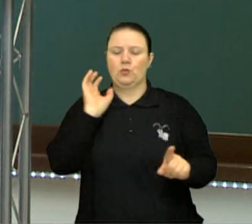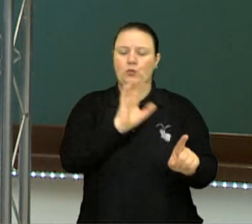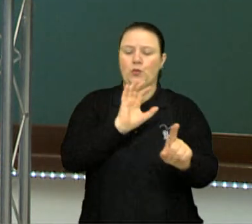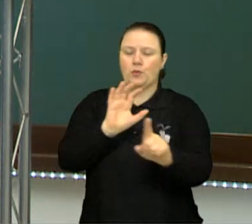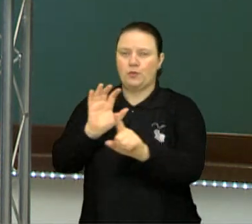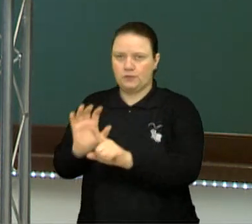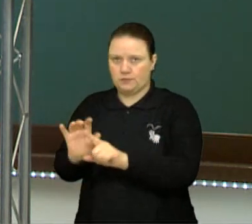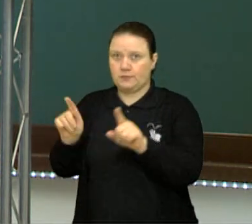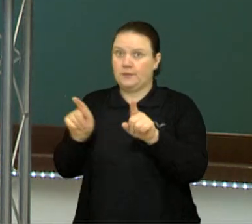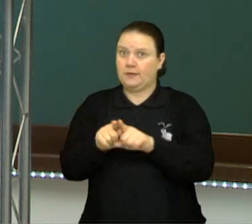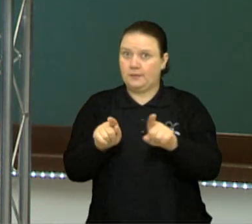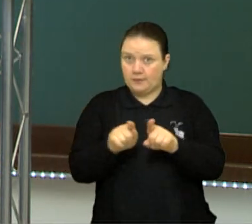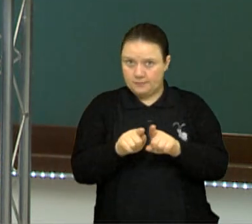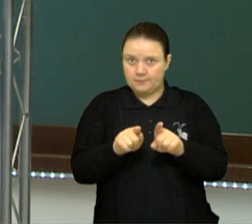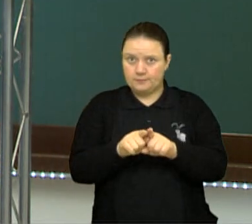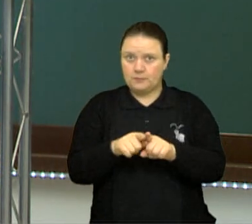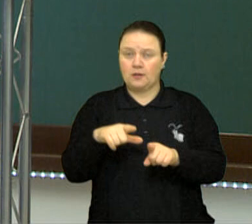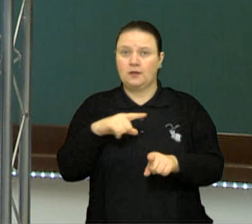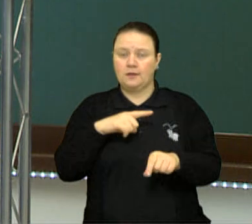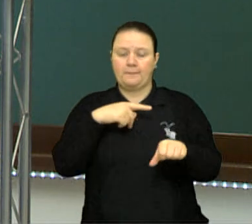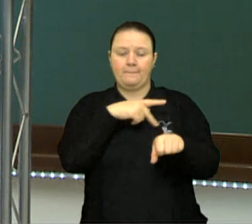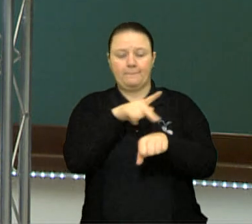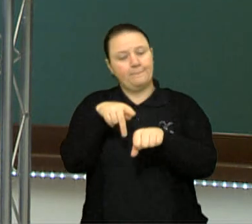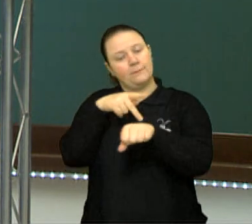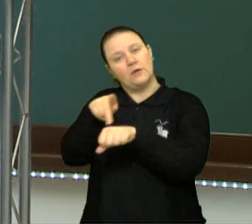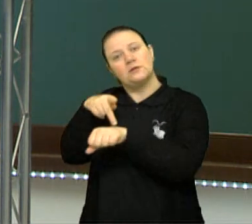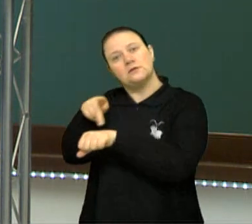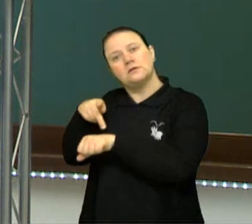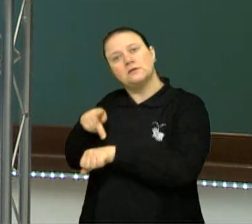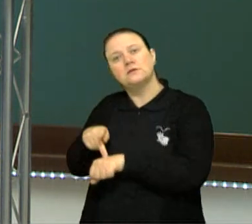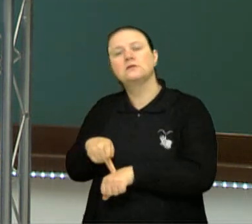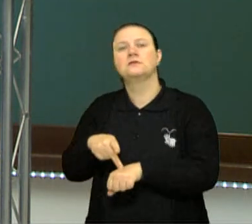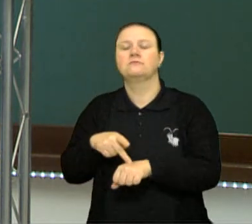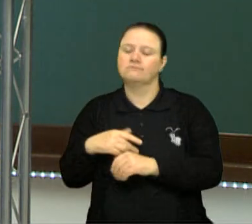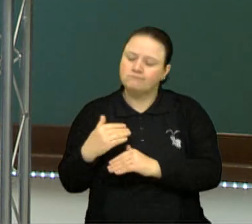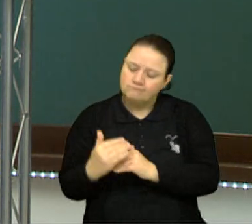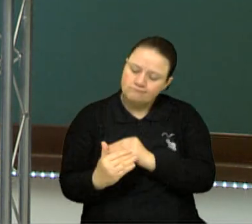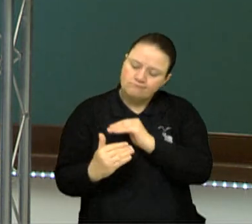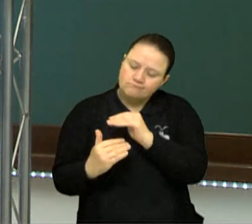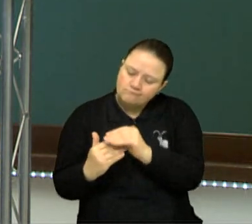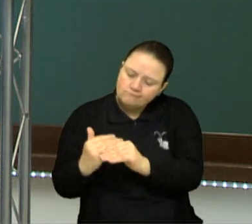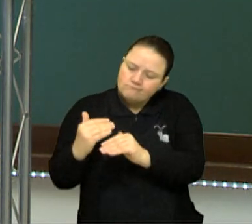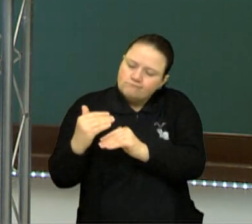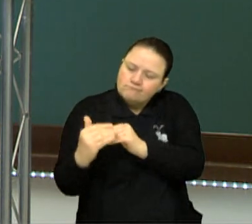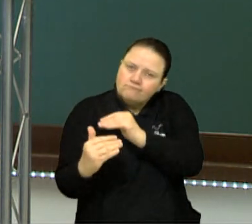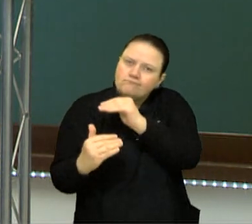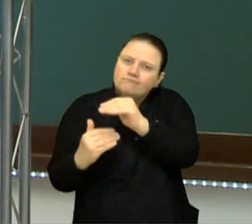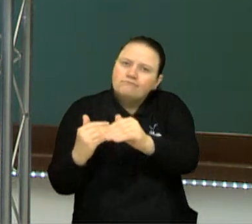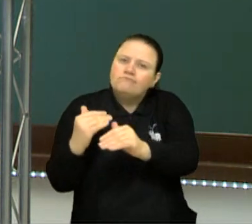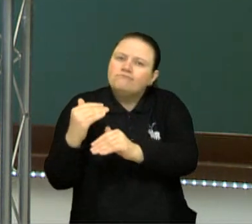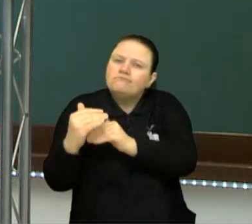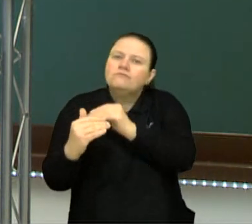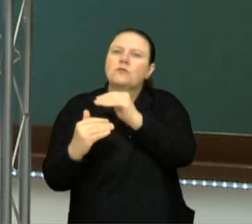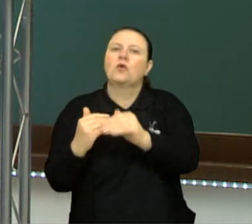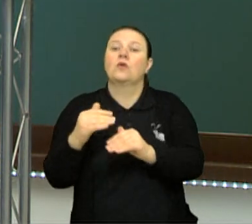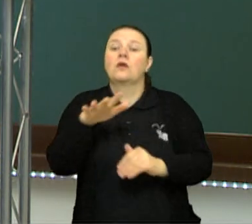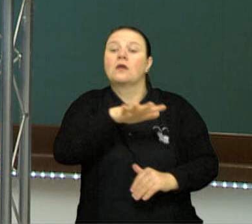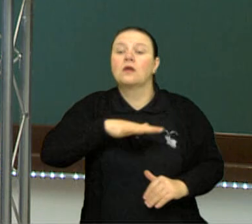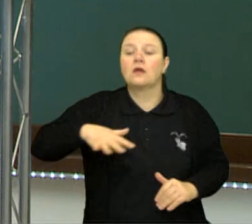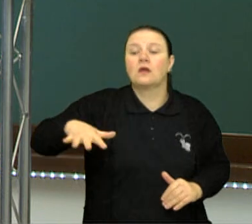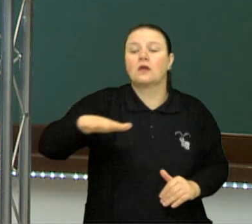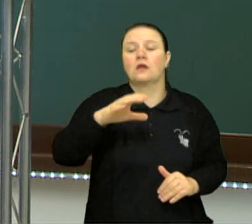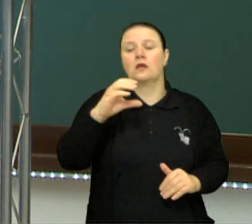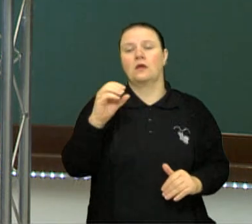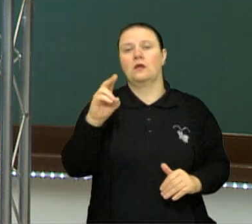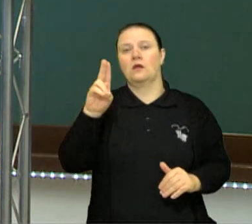a consolidação então dos países foi sendo feita gradativamente e a região do Kurdistão